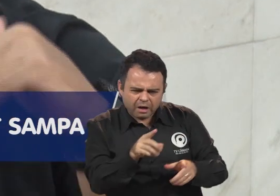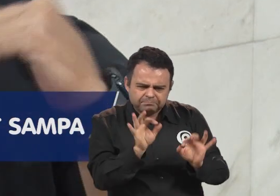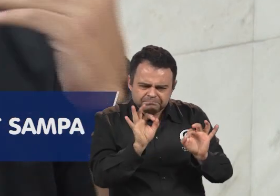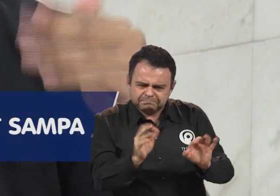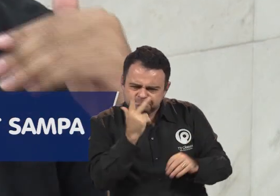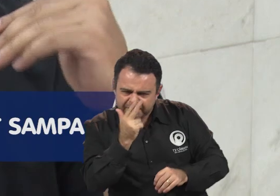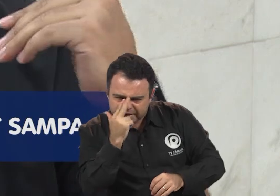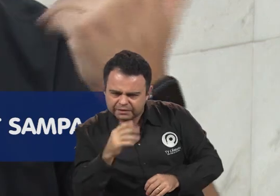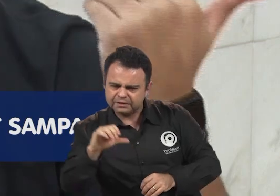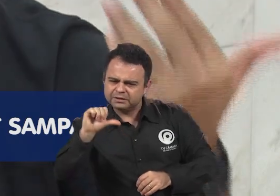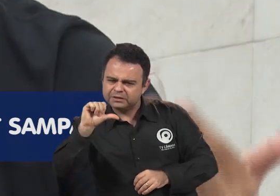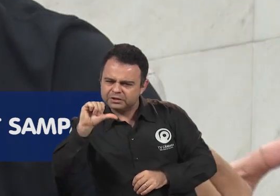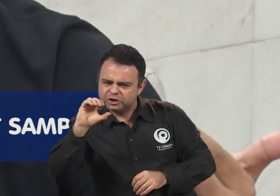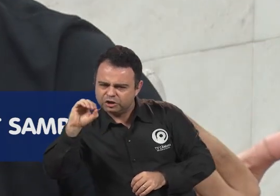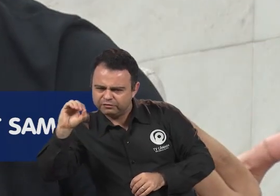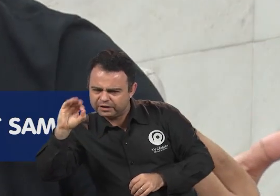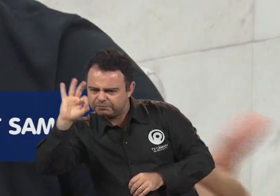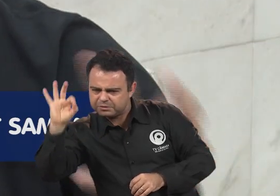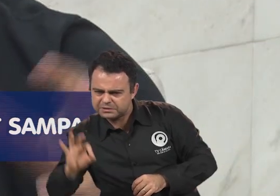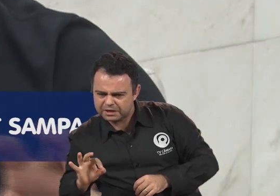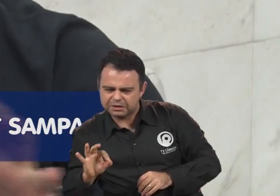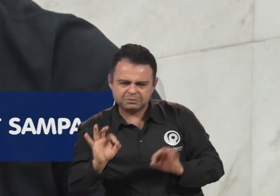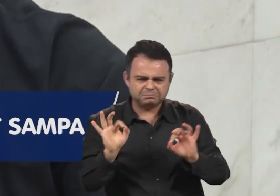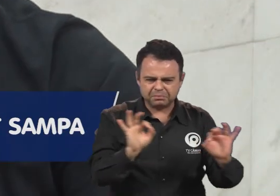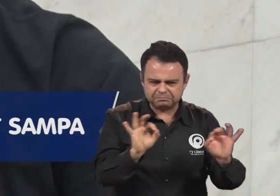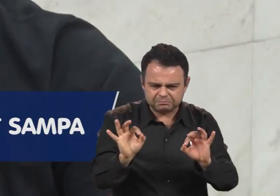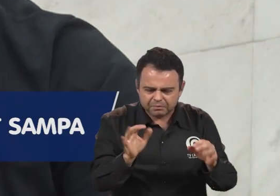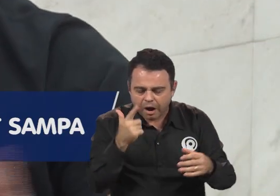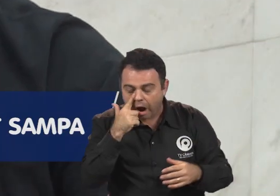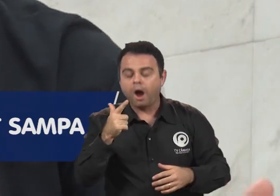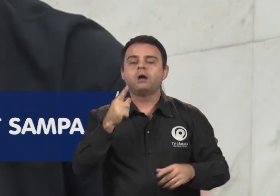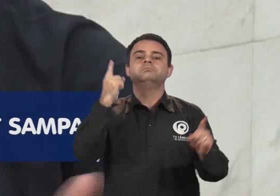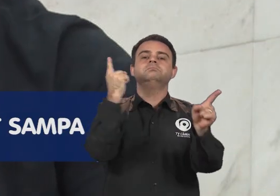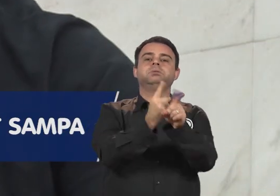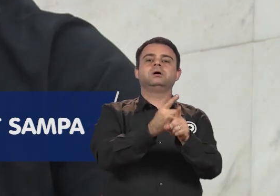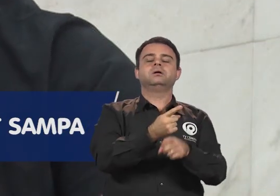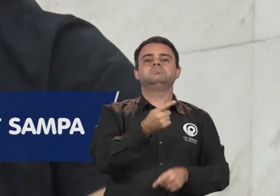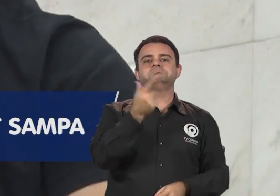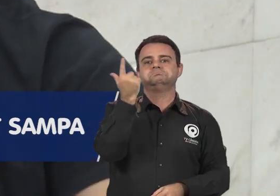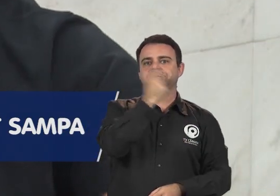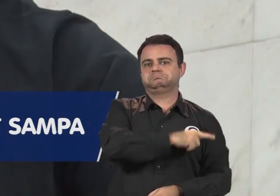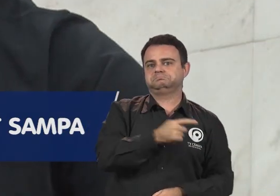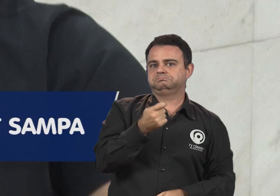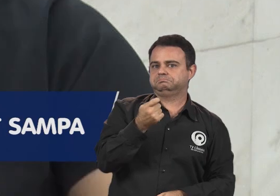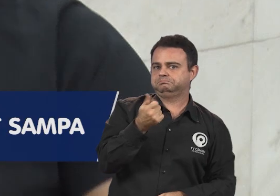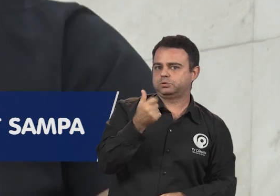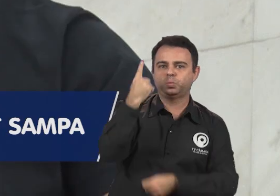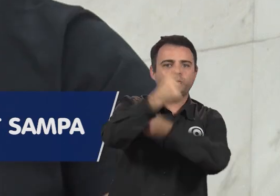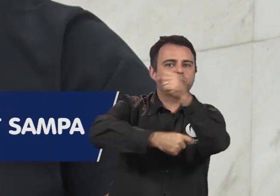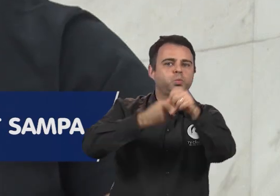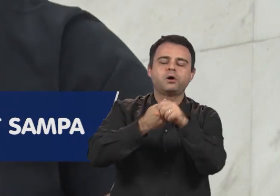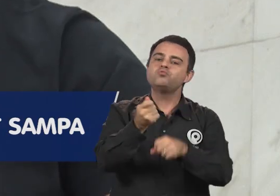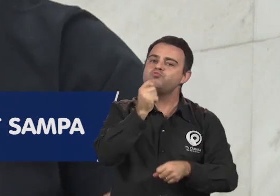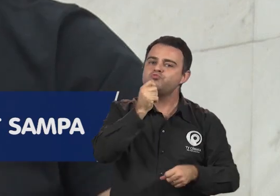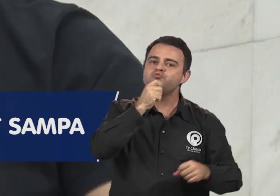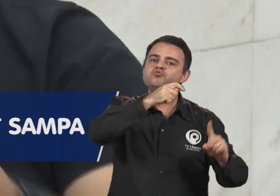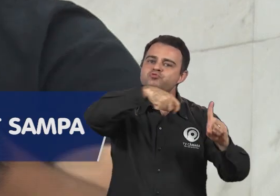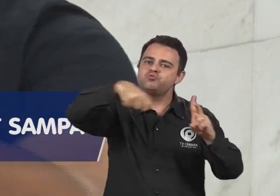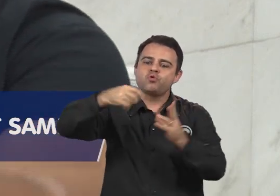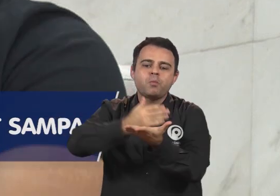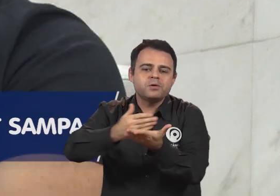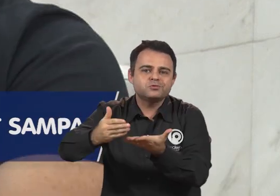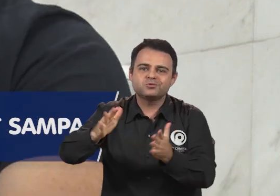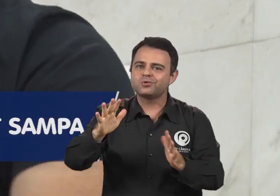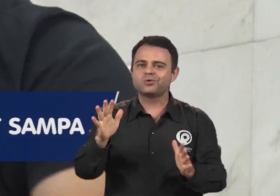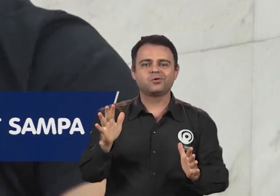passado das 900 apreensões feitas através do Smart Sampa em poucos meses dele, não tem nem um ano de atividade em São Paulo.